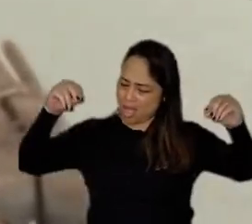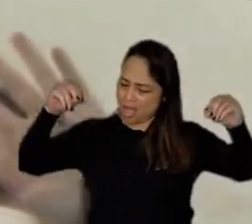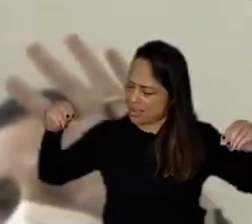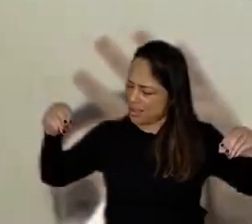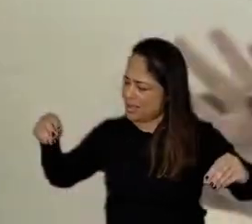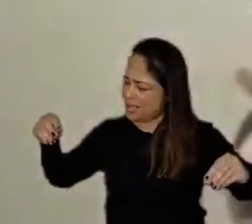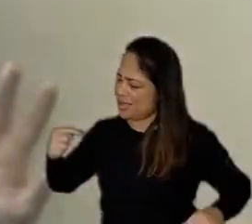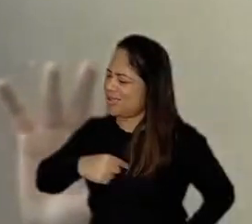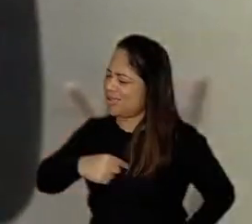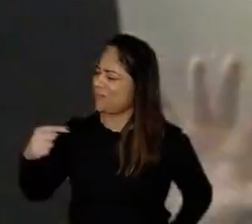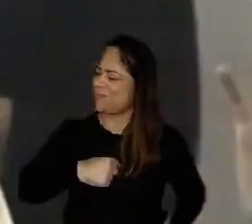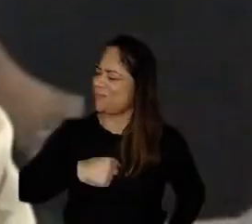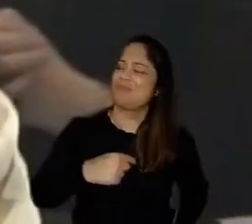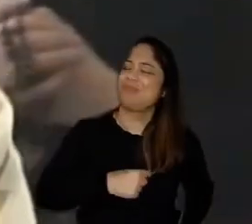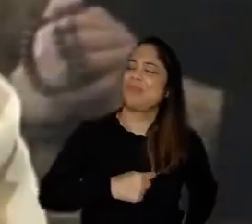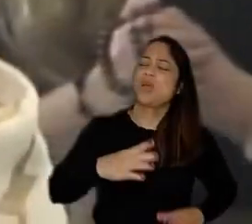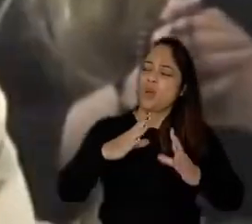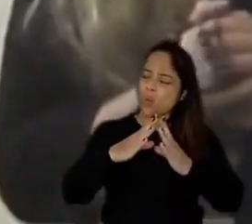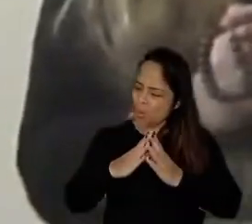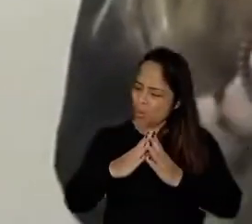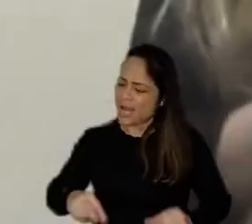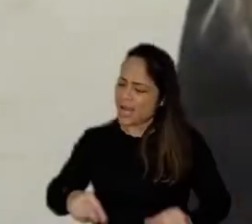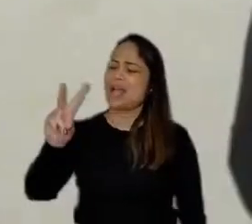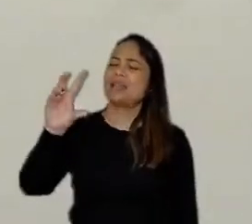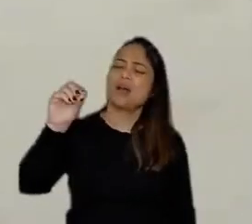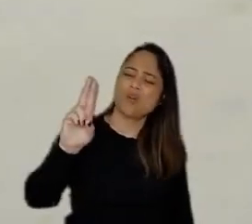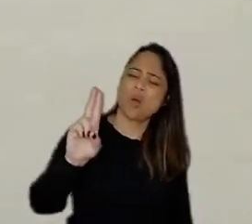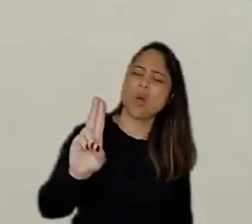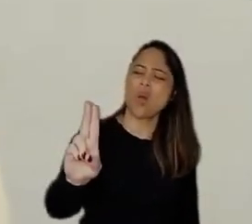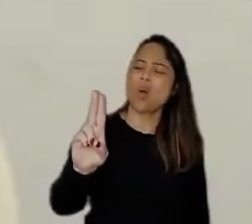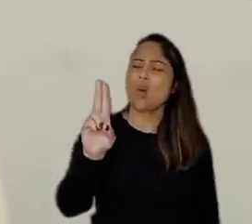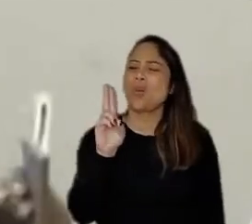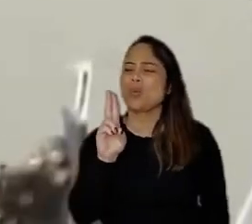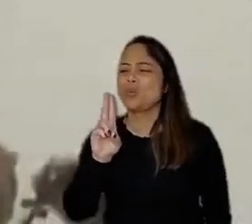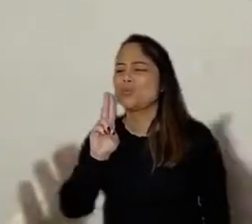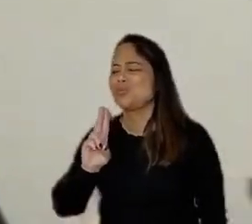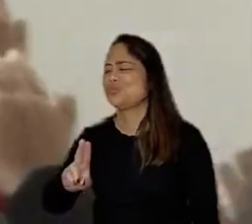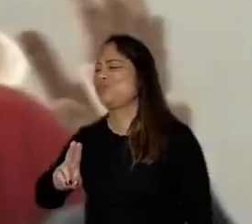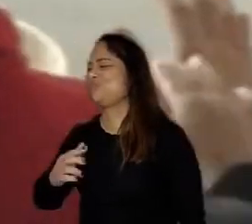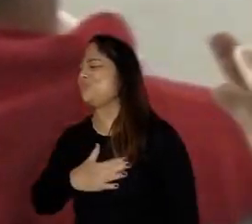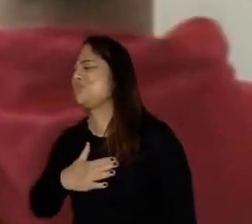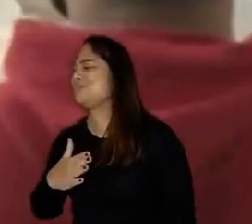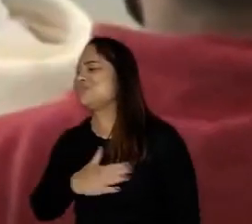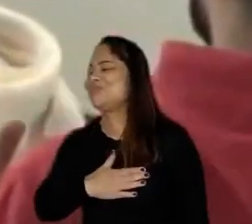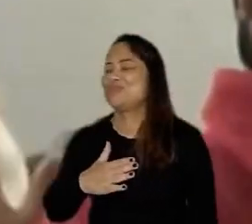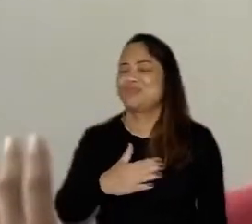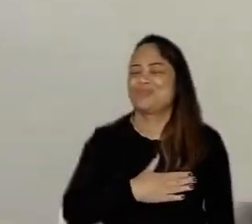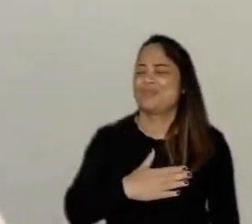Se eu